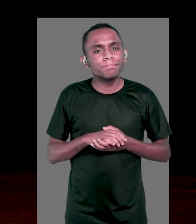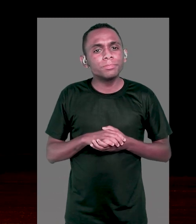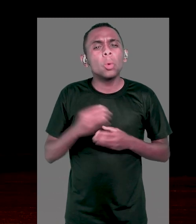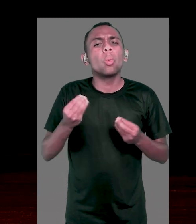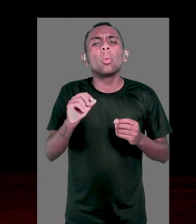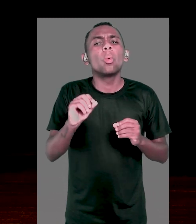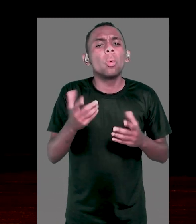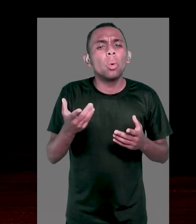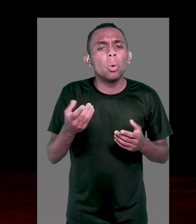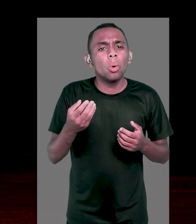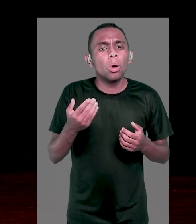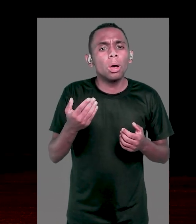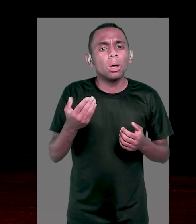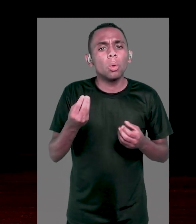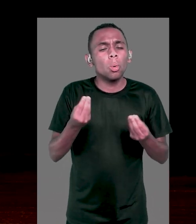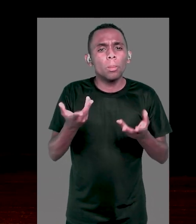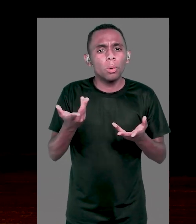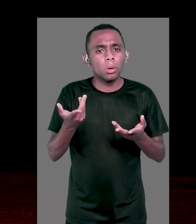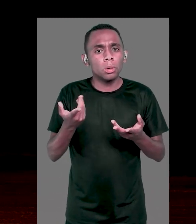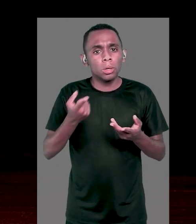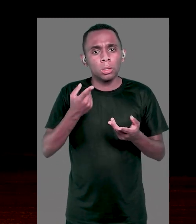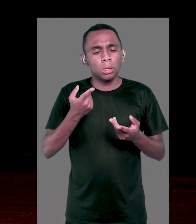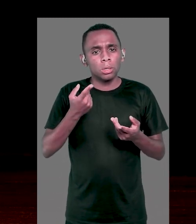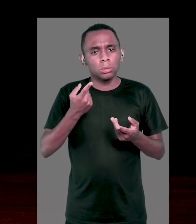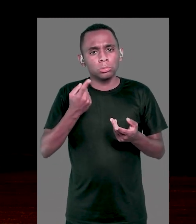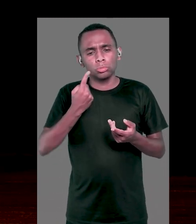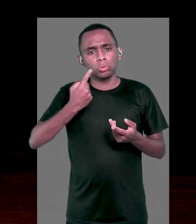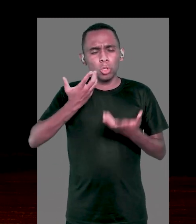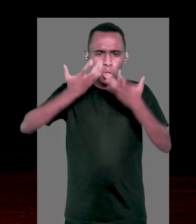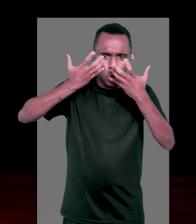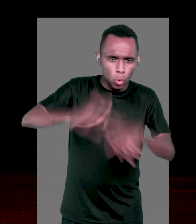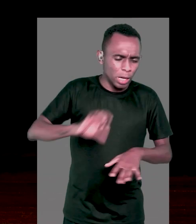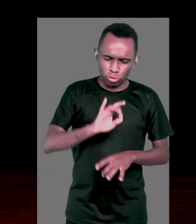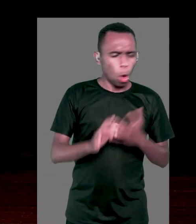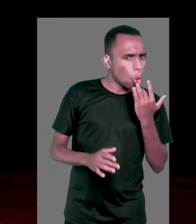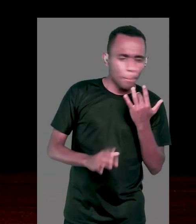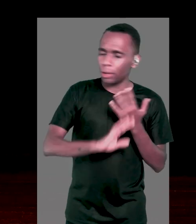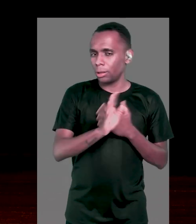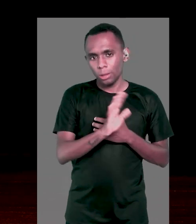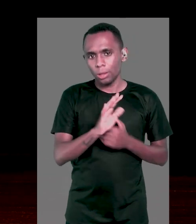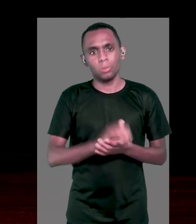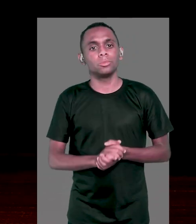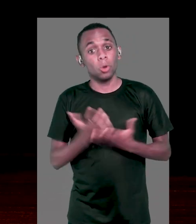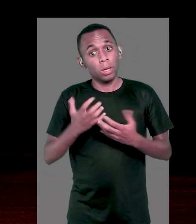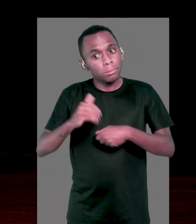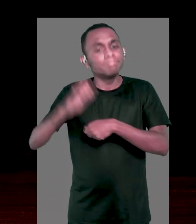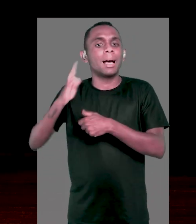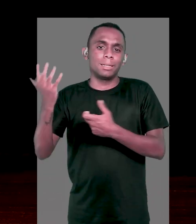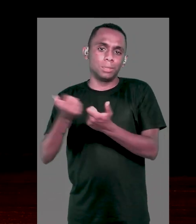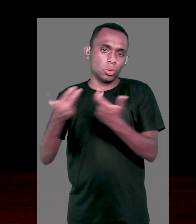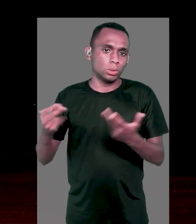a gente não quer só comer exatamente isso então existe esse papel e é um papel